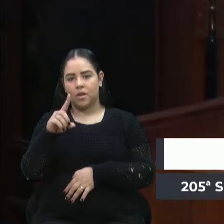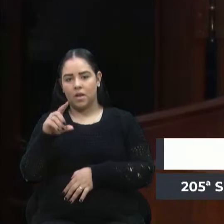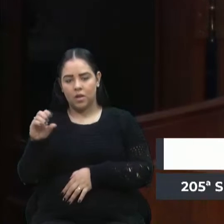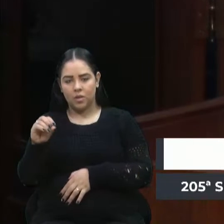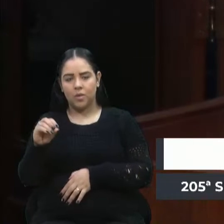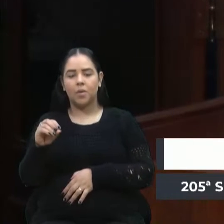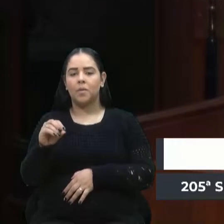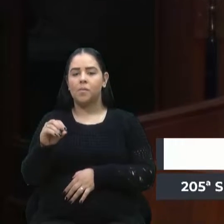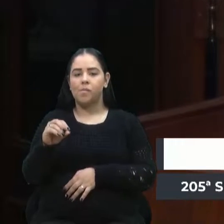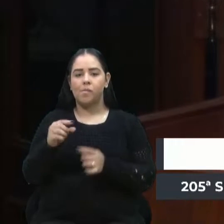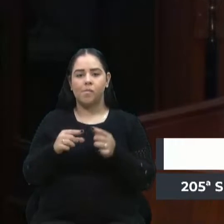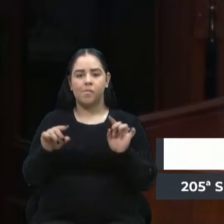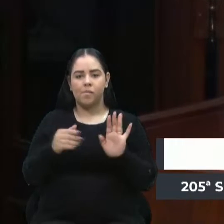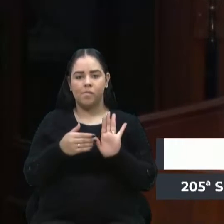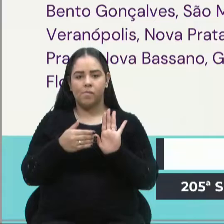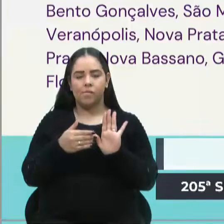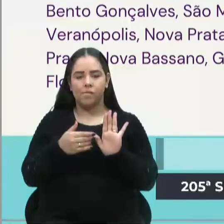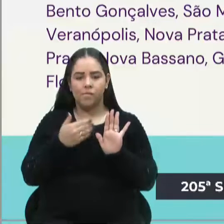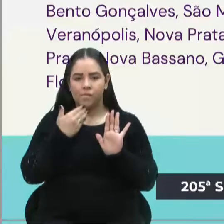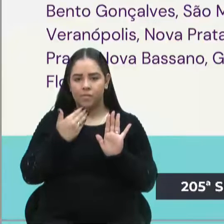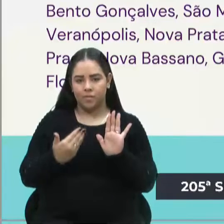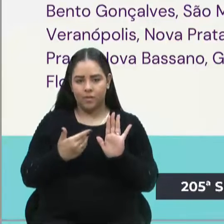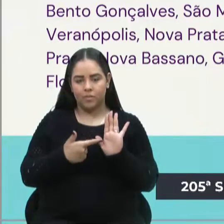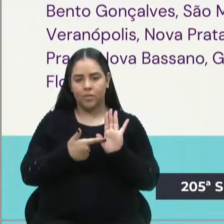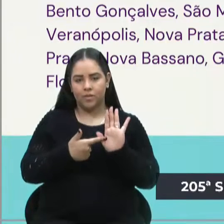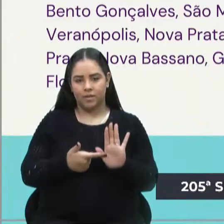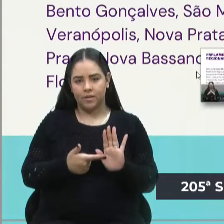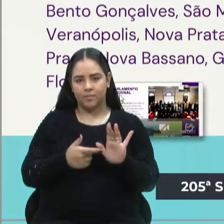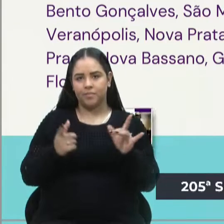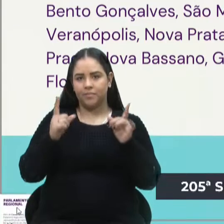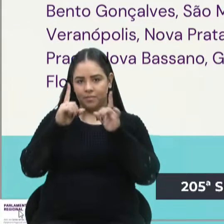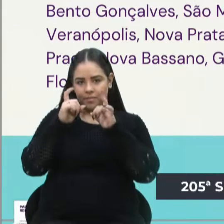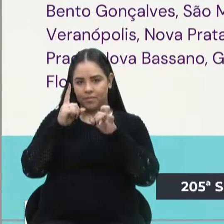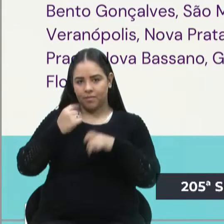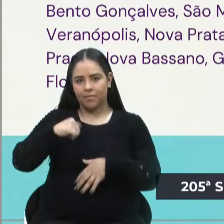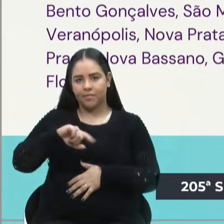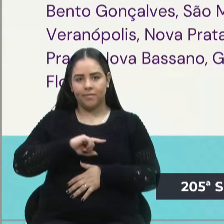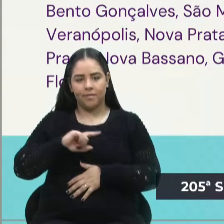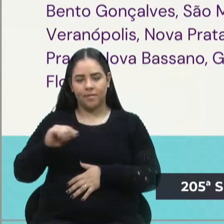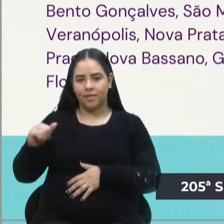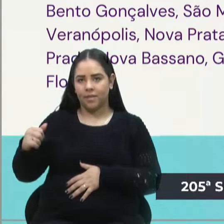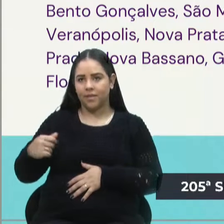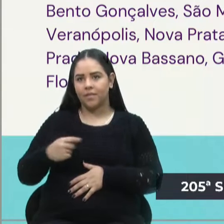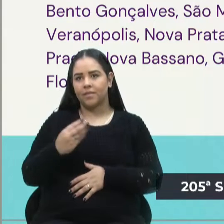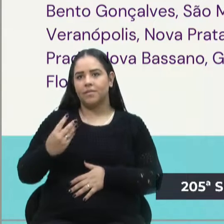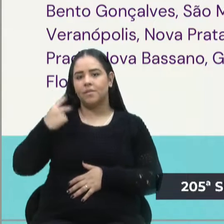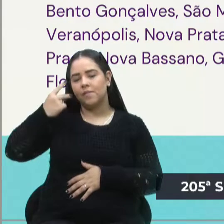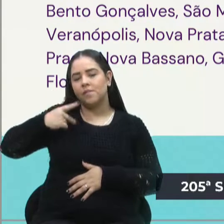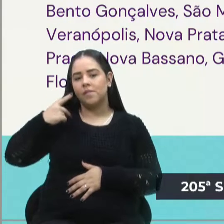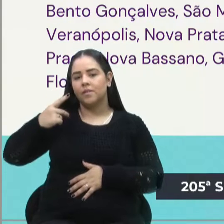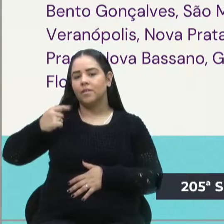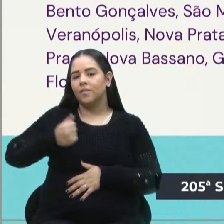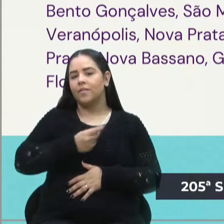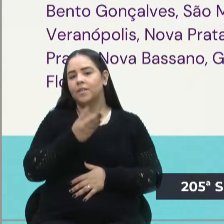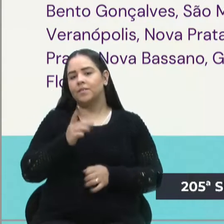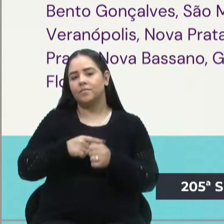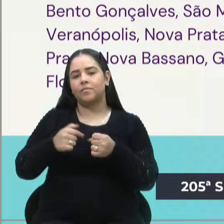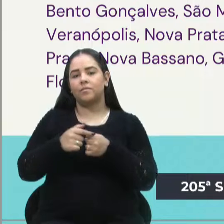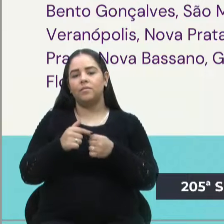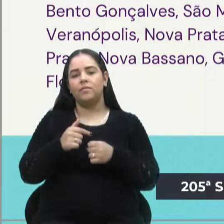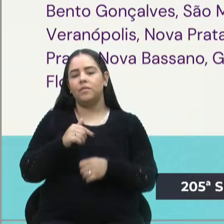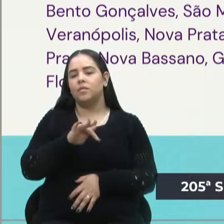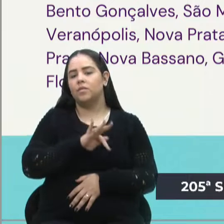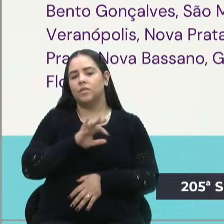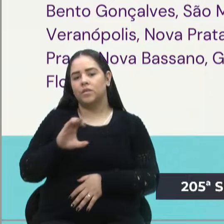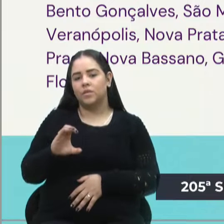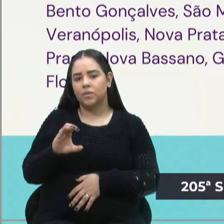Câmara mostrar essa foto, onde nós estivemos vários vereadores, né, de diversos municípios, Flores da Cunha,